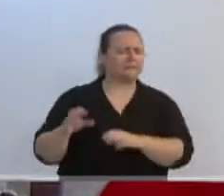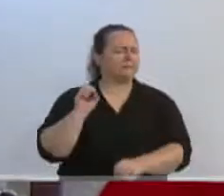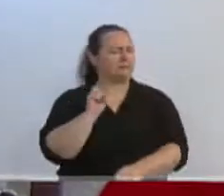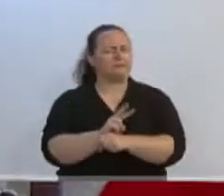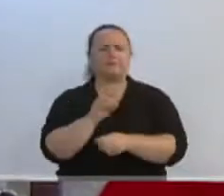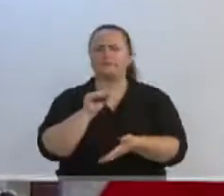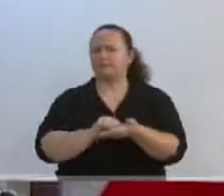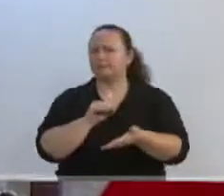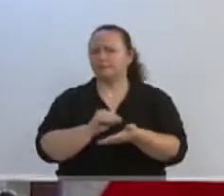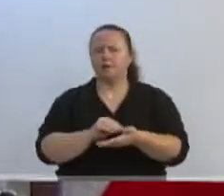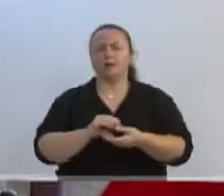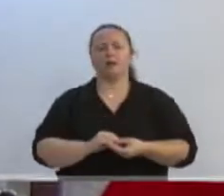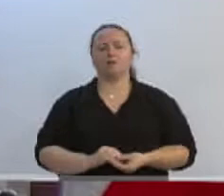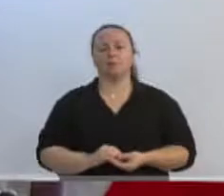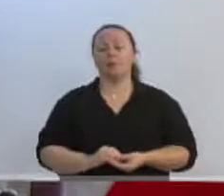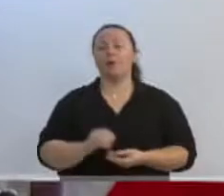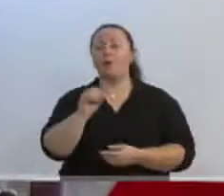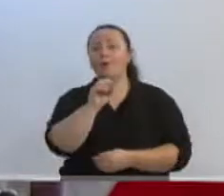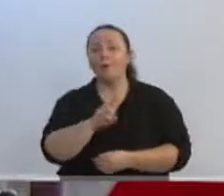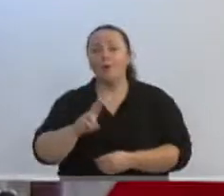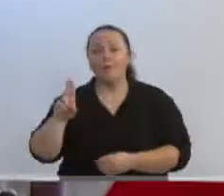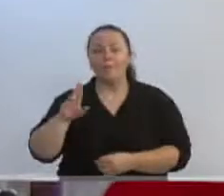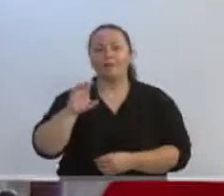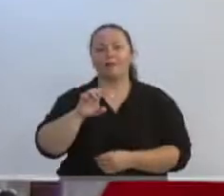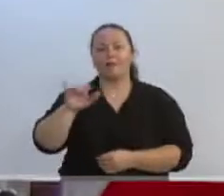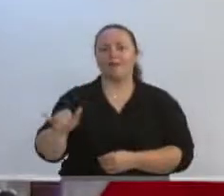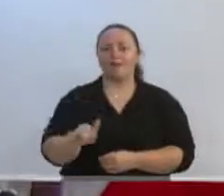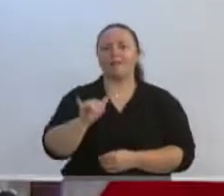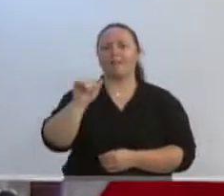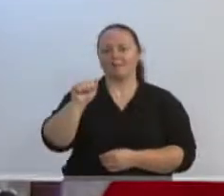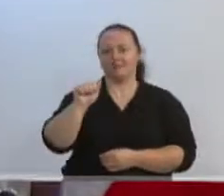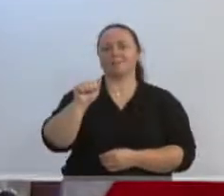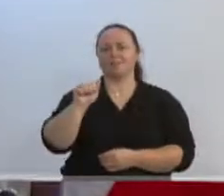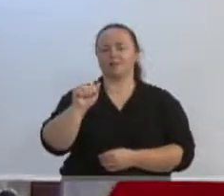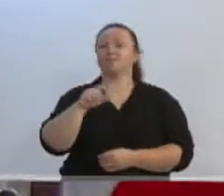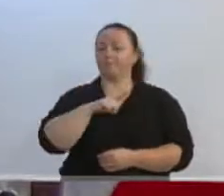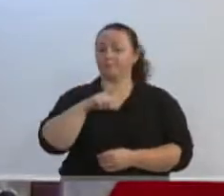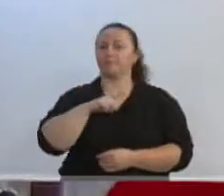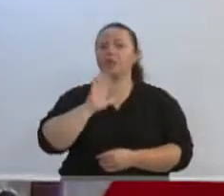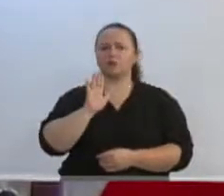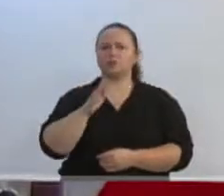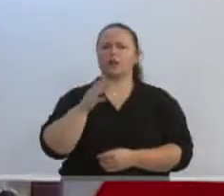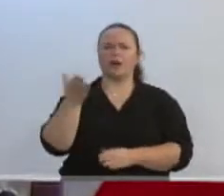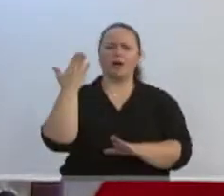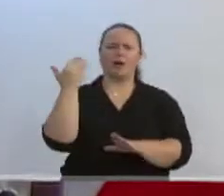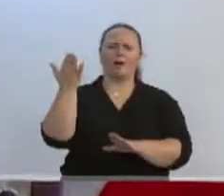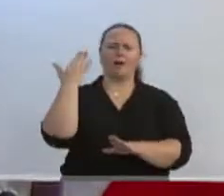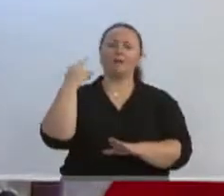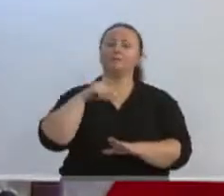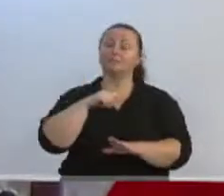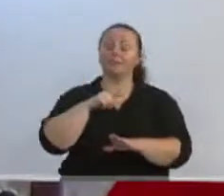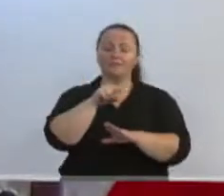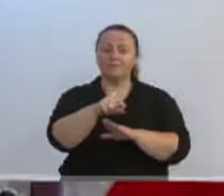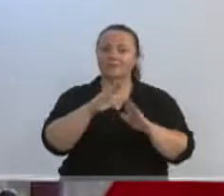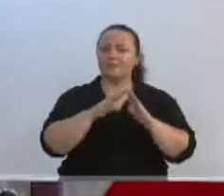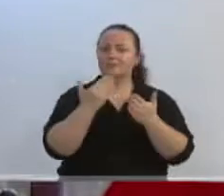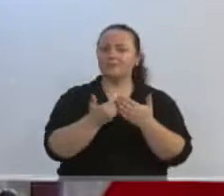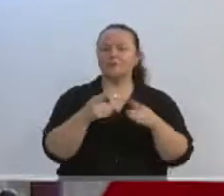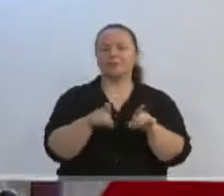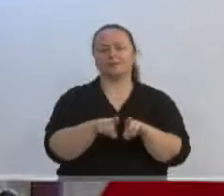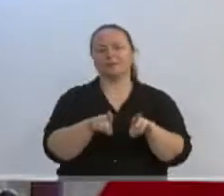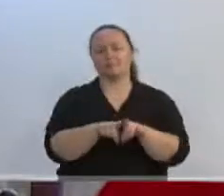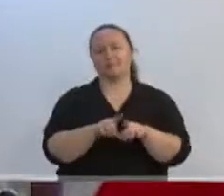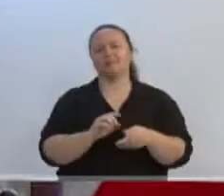tem. Ou então o próprio EJA, né, que é a educação de jovens e adultos, que já teve muito no passado, inclusive nessa escola, Margarida